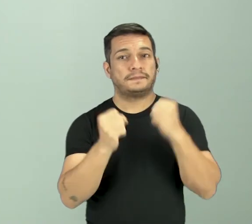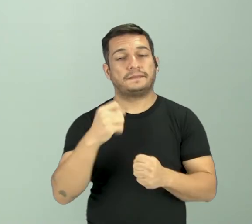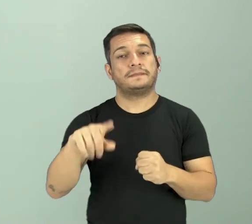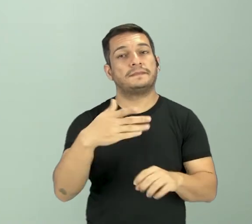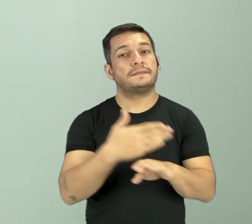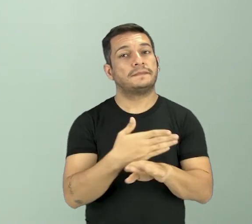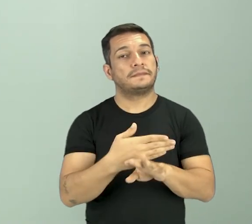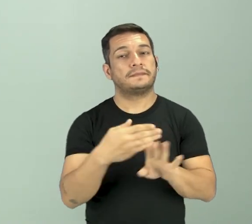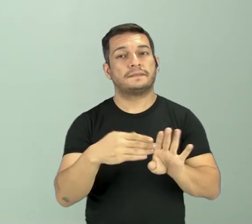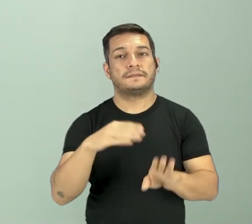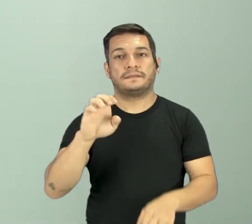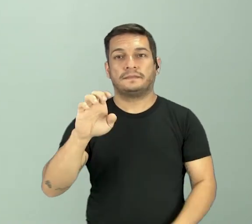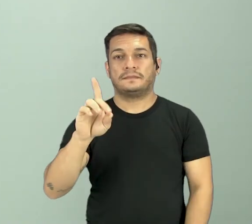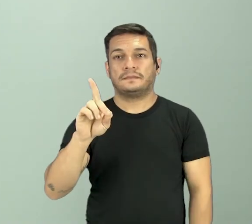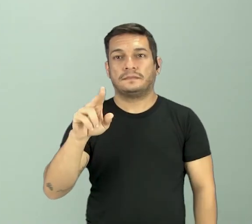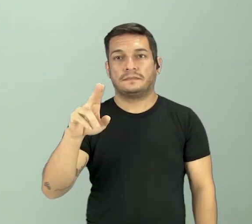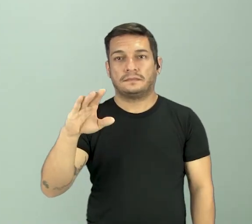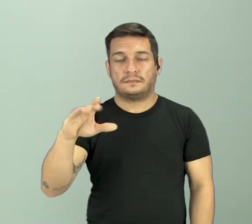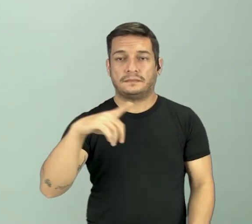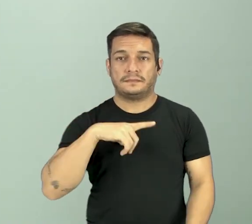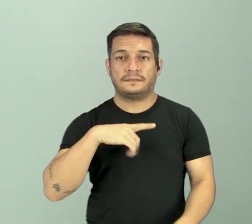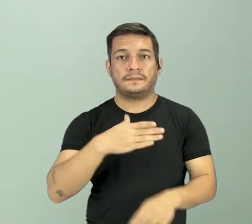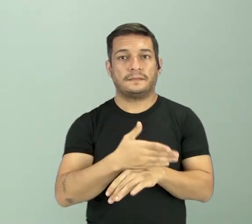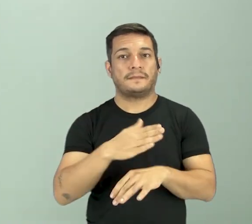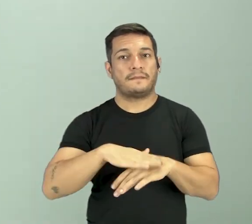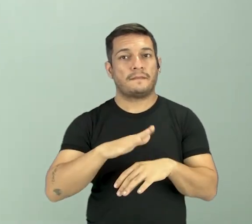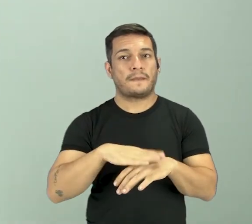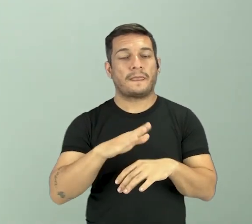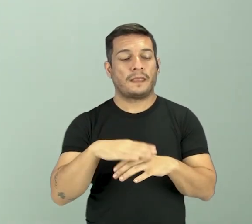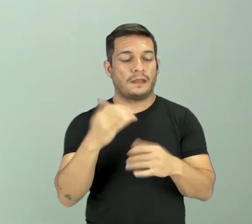entra na plataforma Eduque para ter acesso a